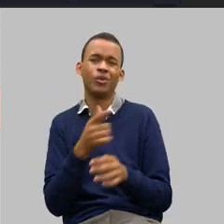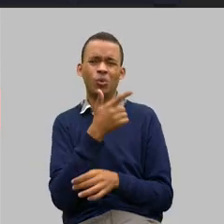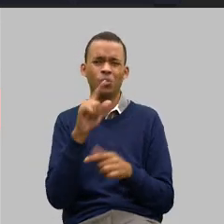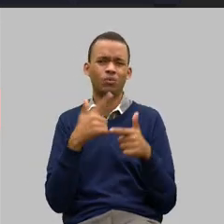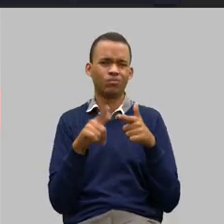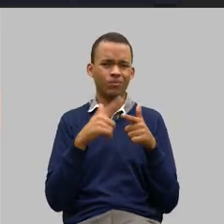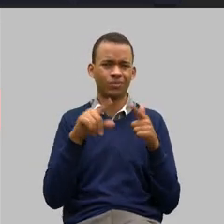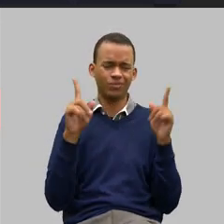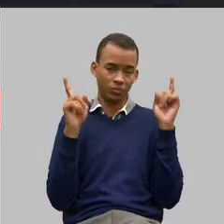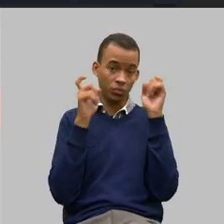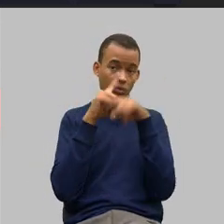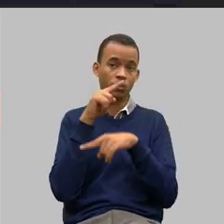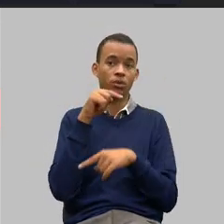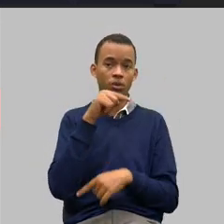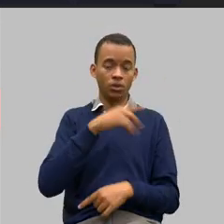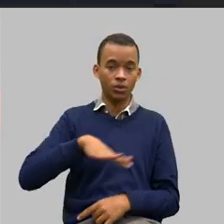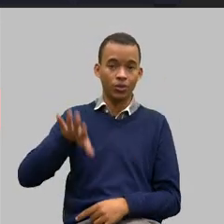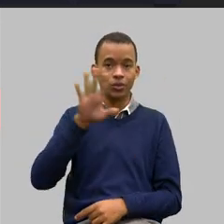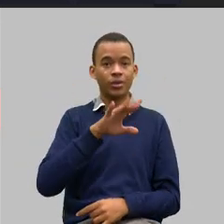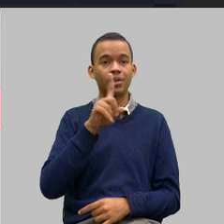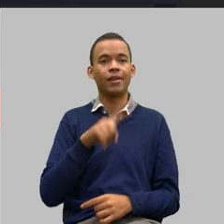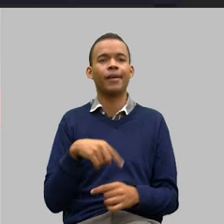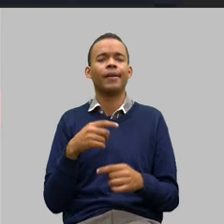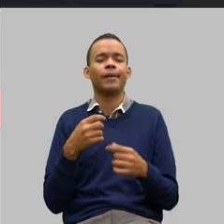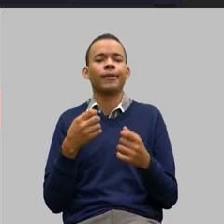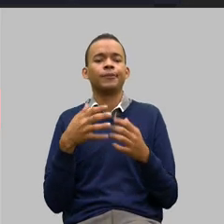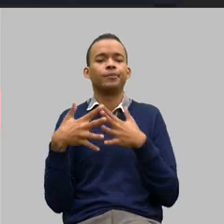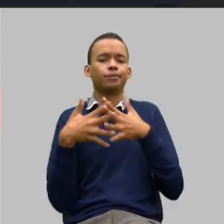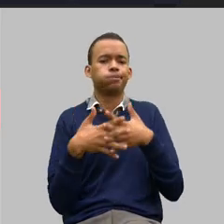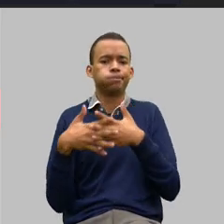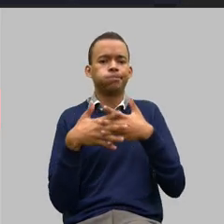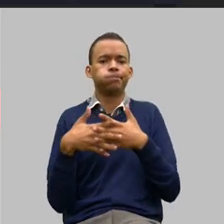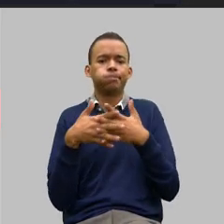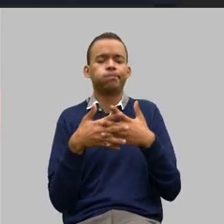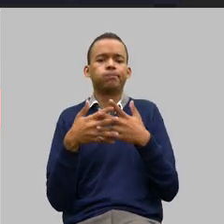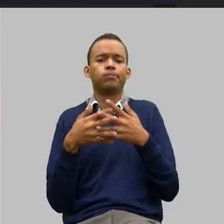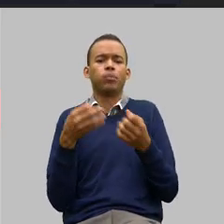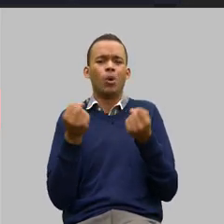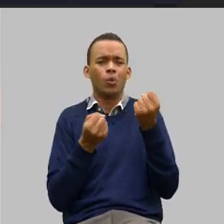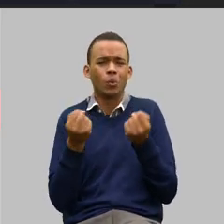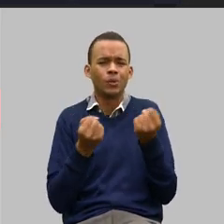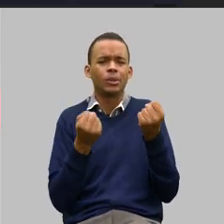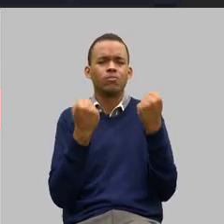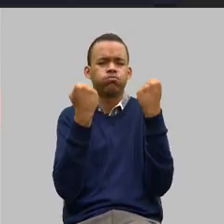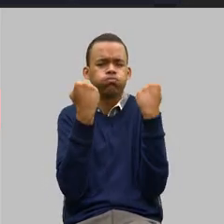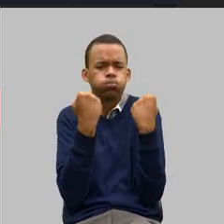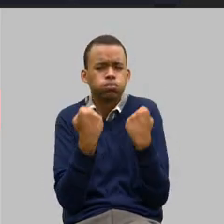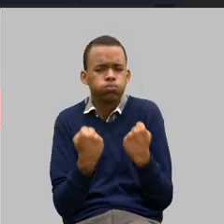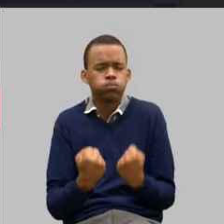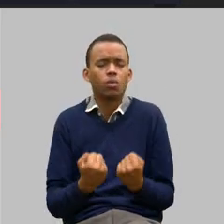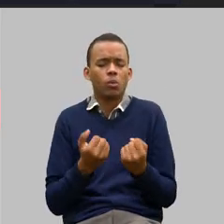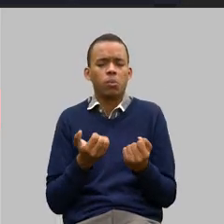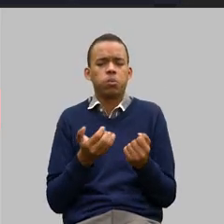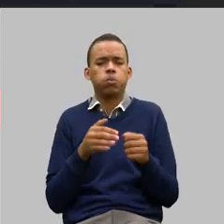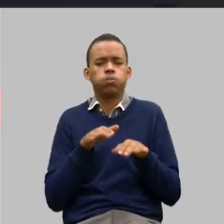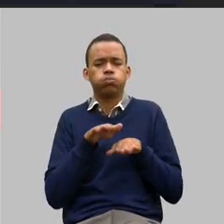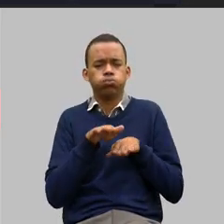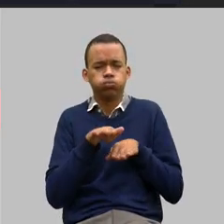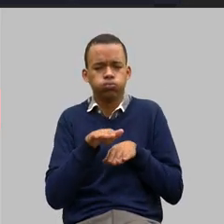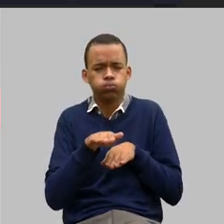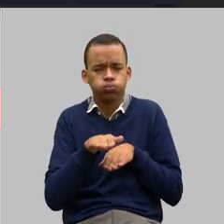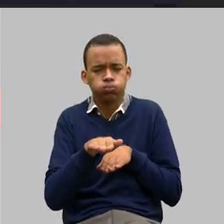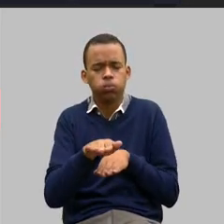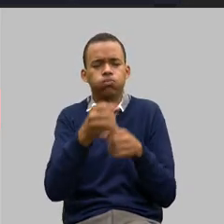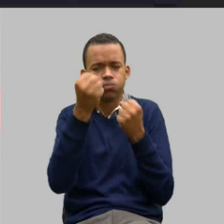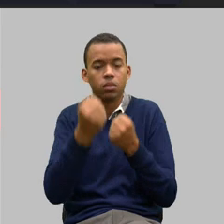talvez o maior vilão é o excesso de carga né então são né É É o tráfico aí de de né de veículos pesados com excesso de carga